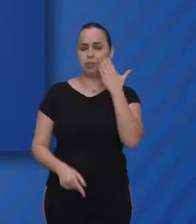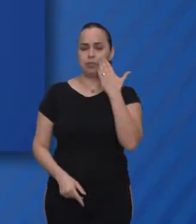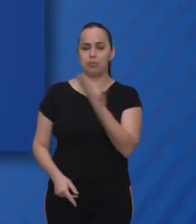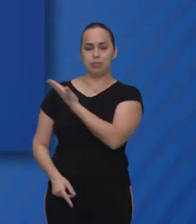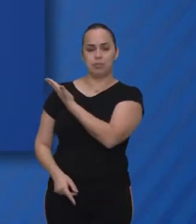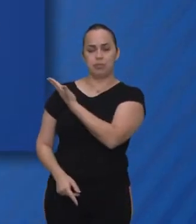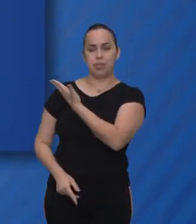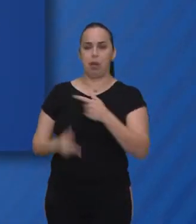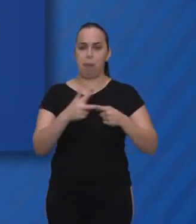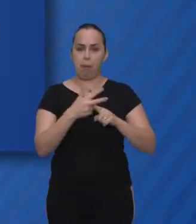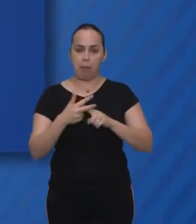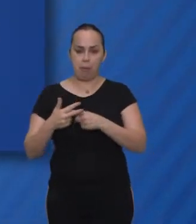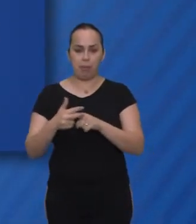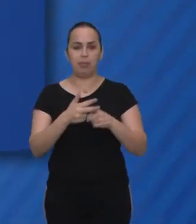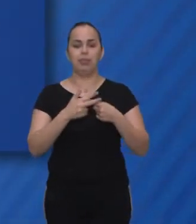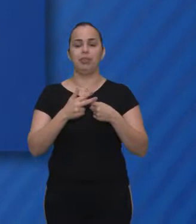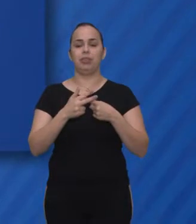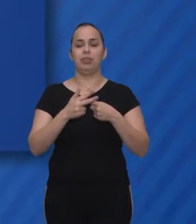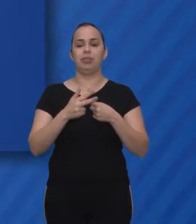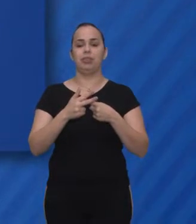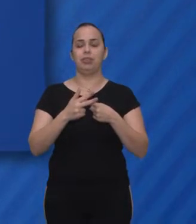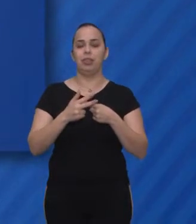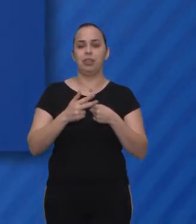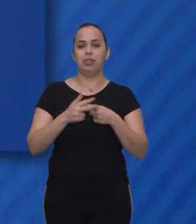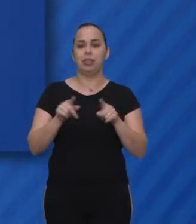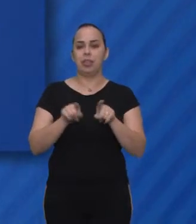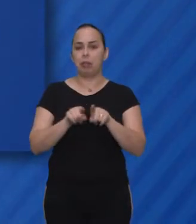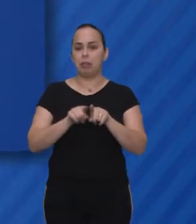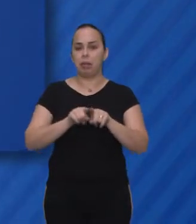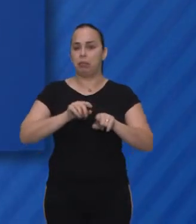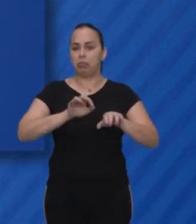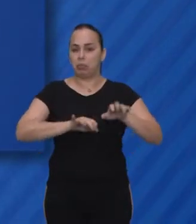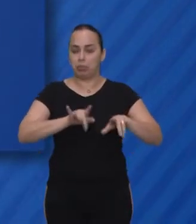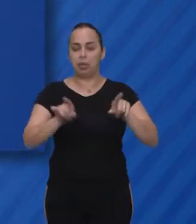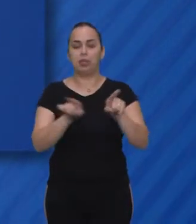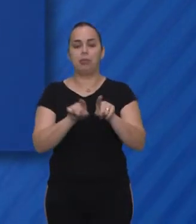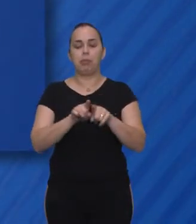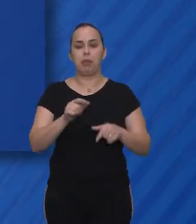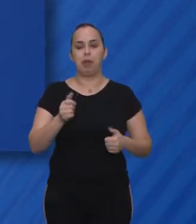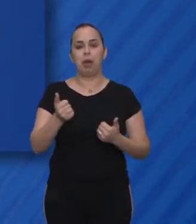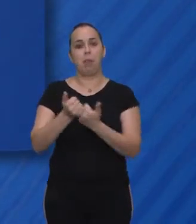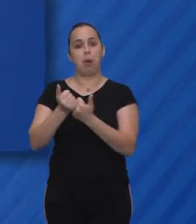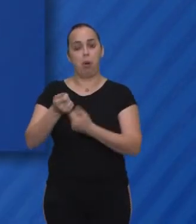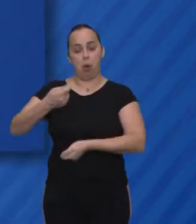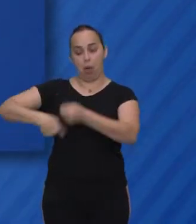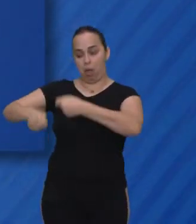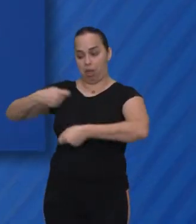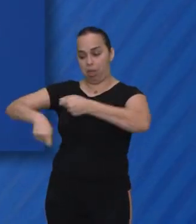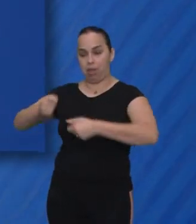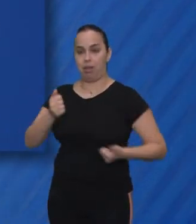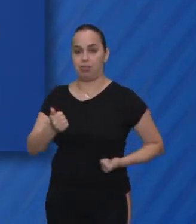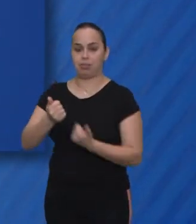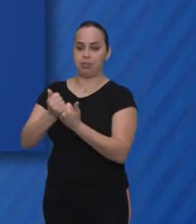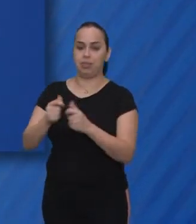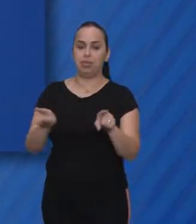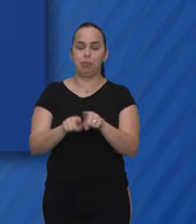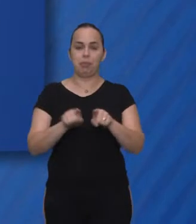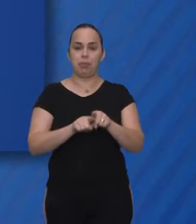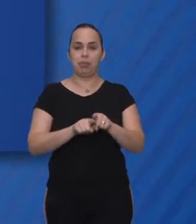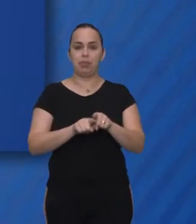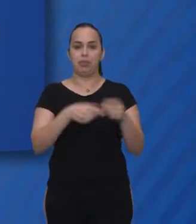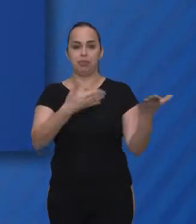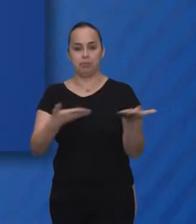Câmara como manutenção preventiva e corretiva atividades operacionais apoio nas rotinas de administração